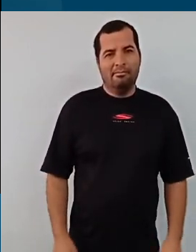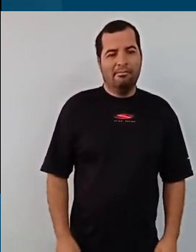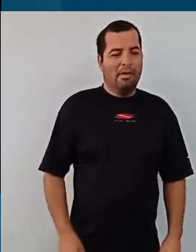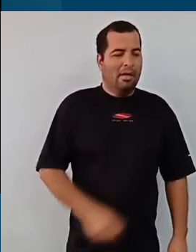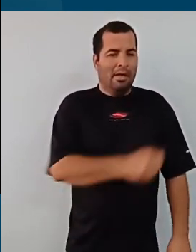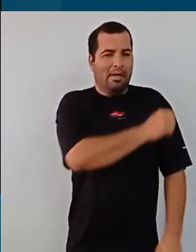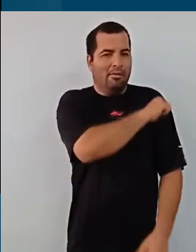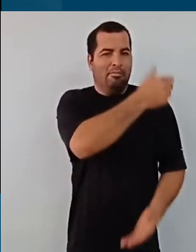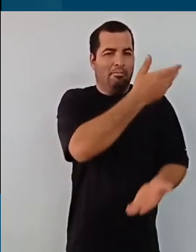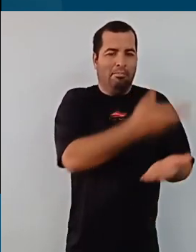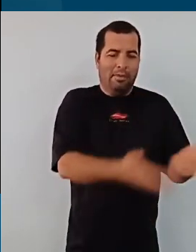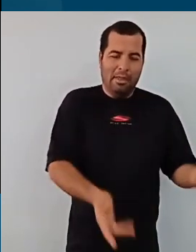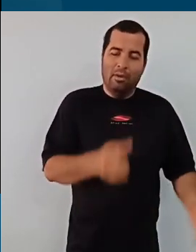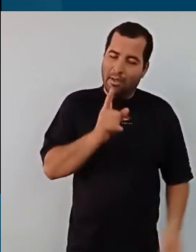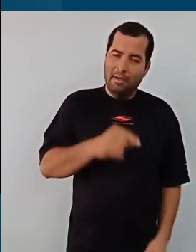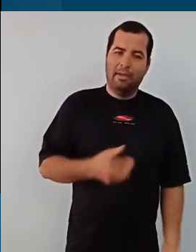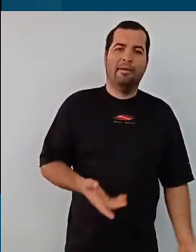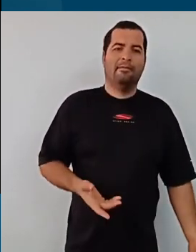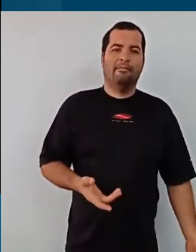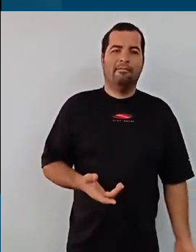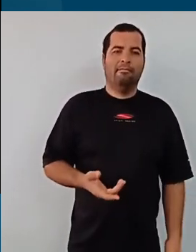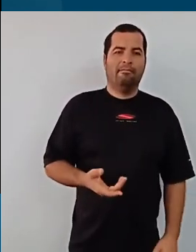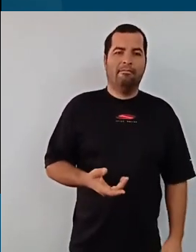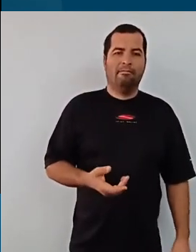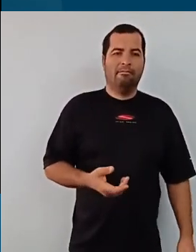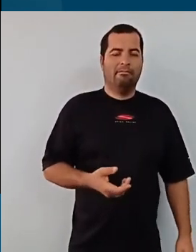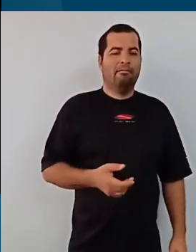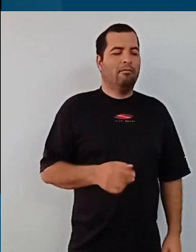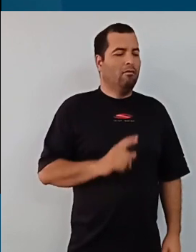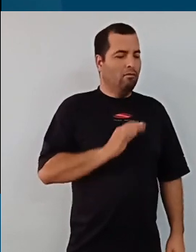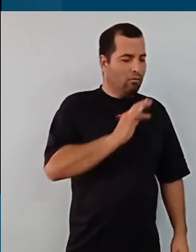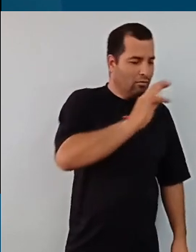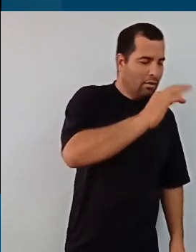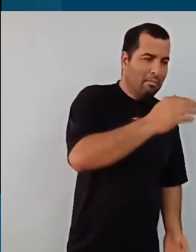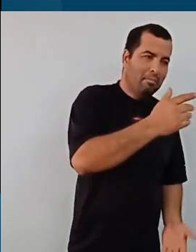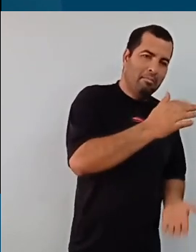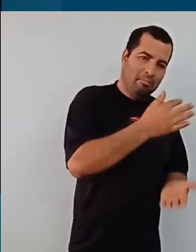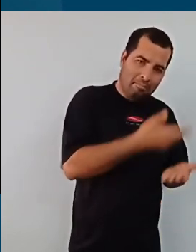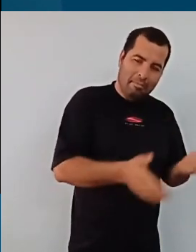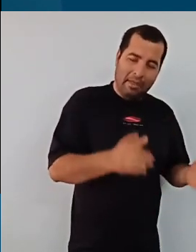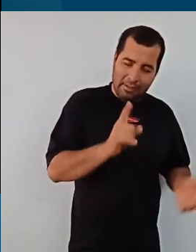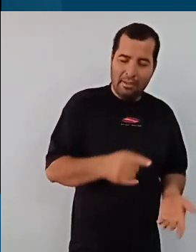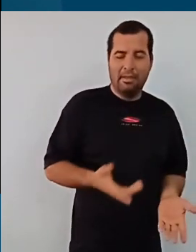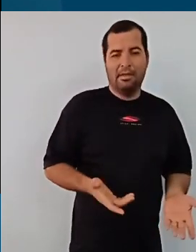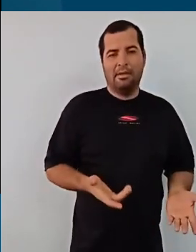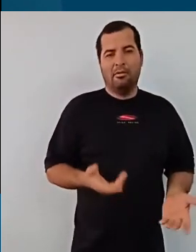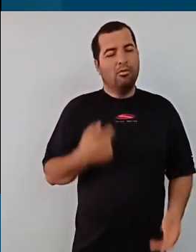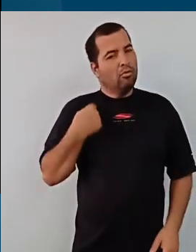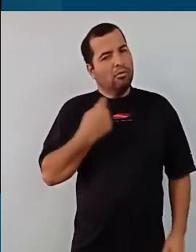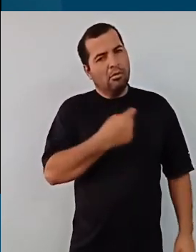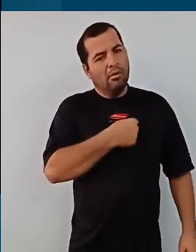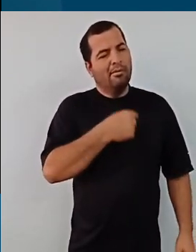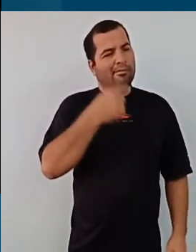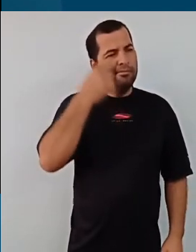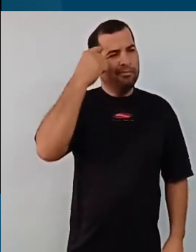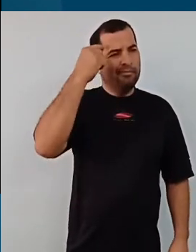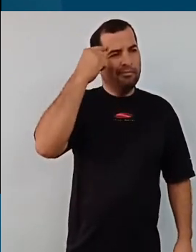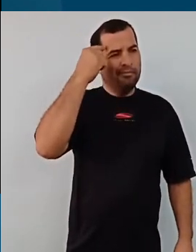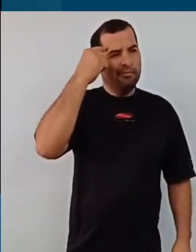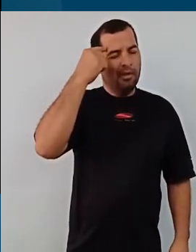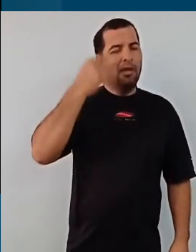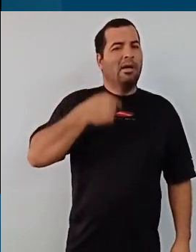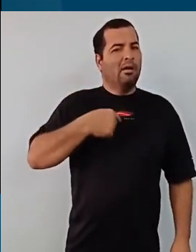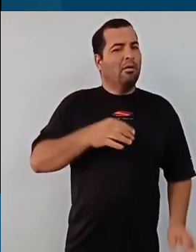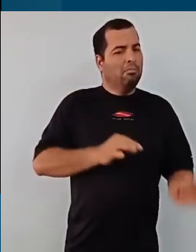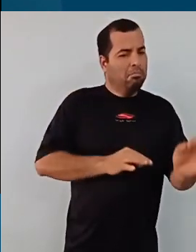literalmente. E o resultado não é positivo. Quer dizer, se a gente olha para o Enem, vou preparar